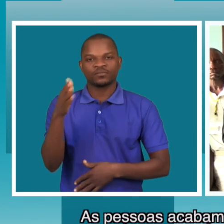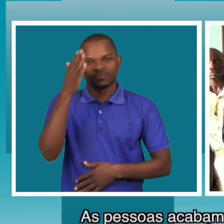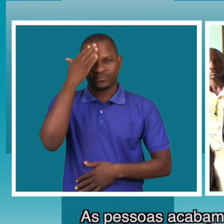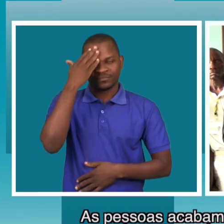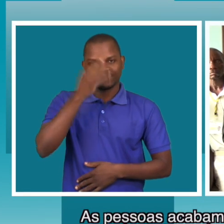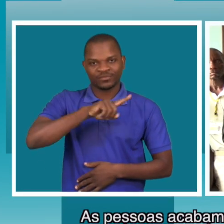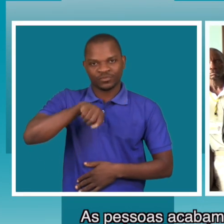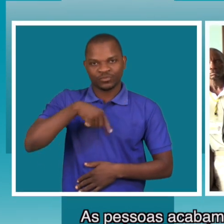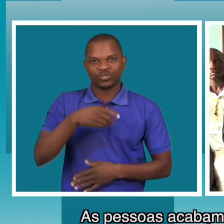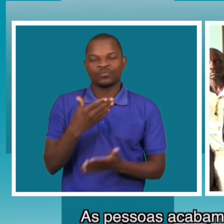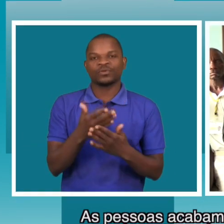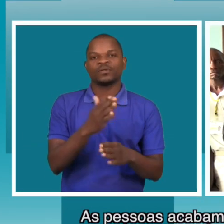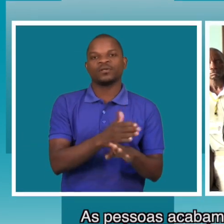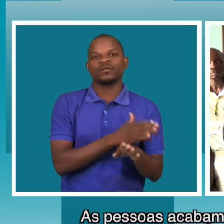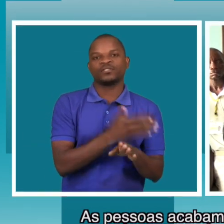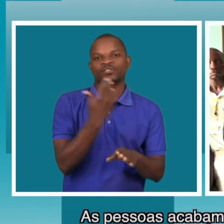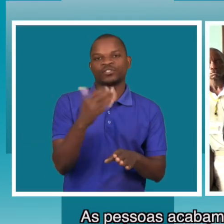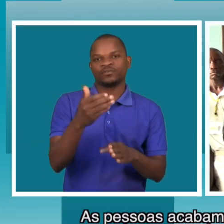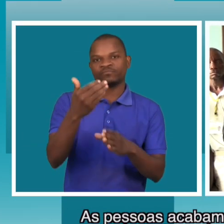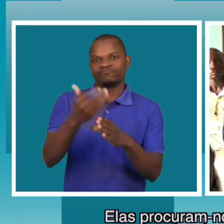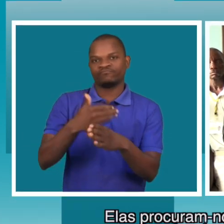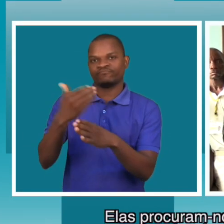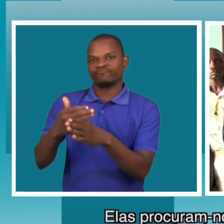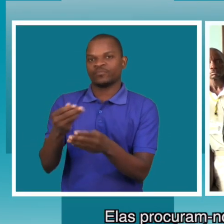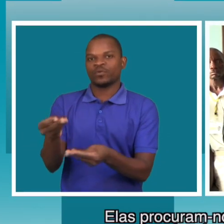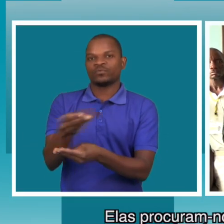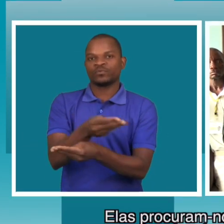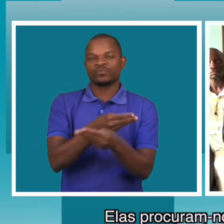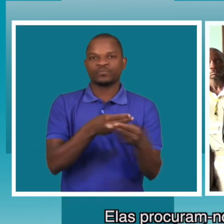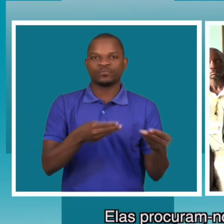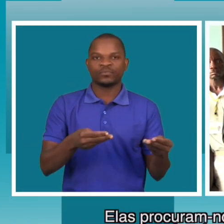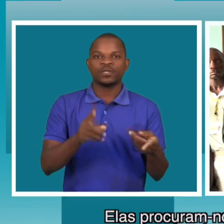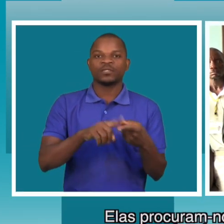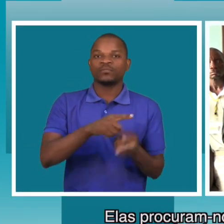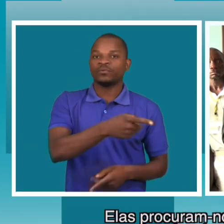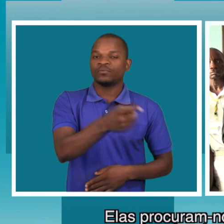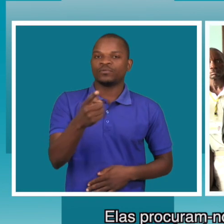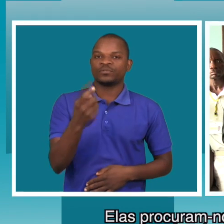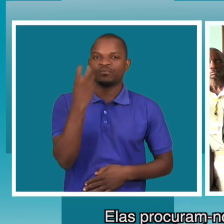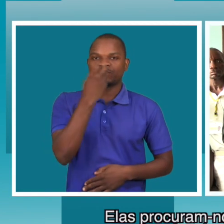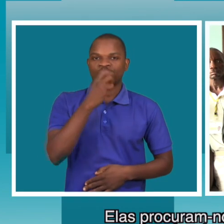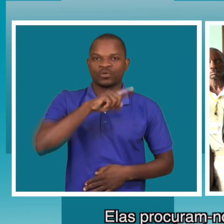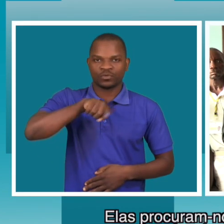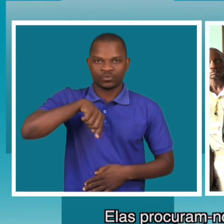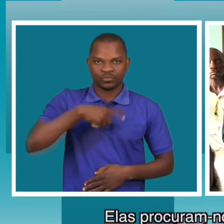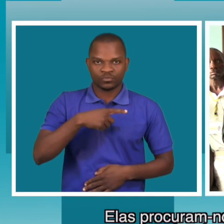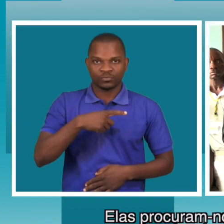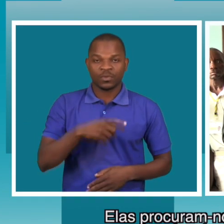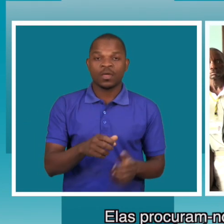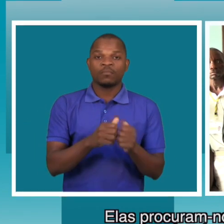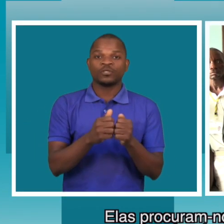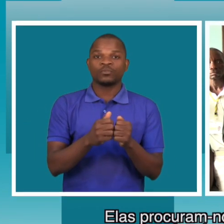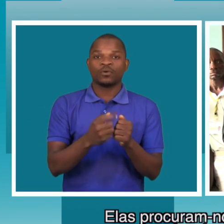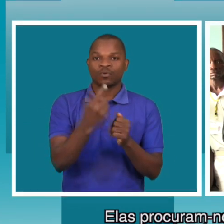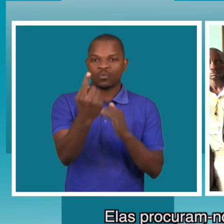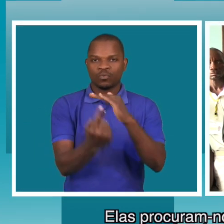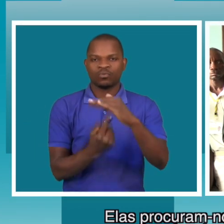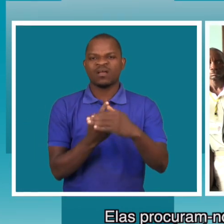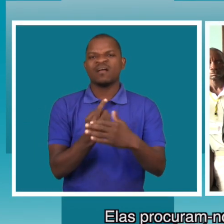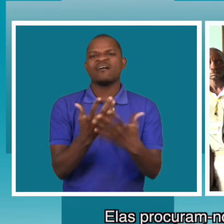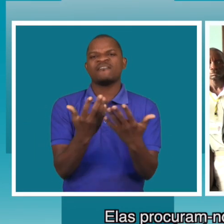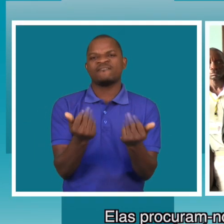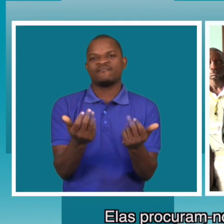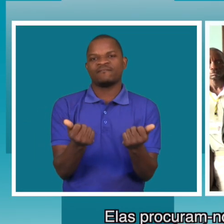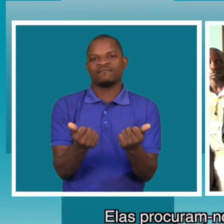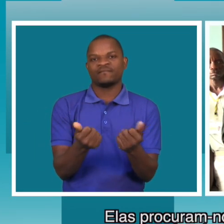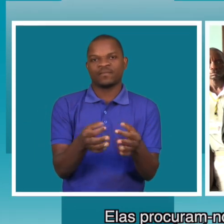troca de experiência que temos feito lá, e eles nos procuram. E, para aderir ao programa, é muito simples, é só